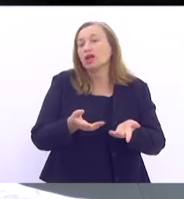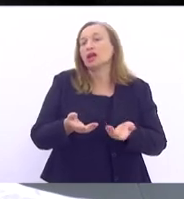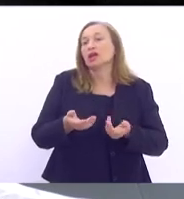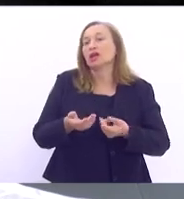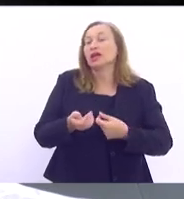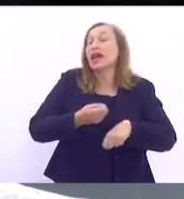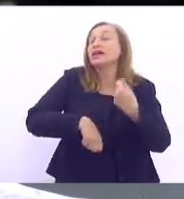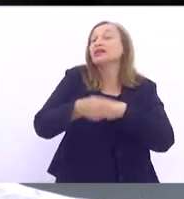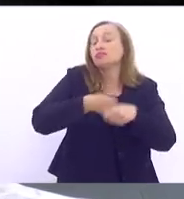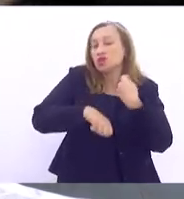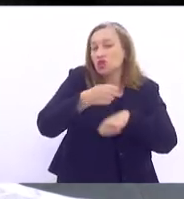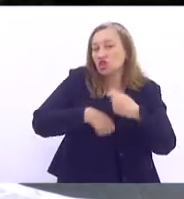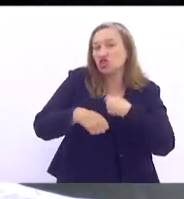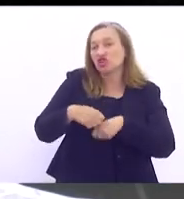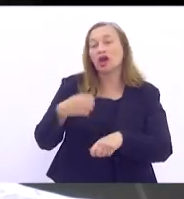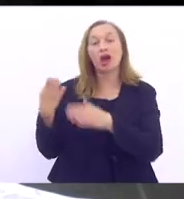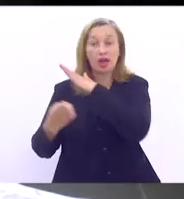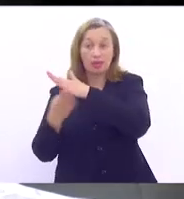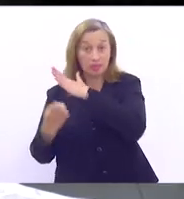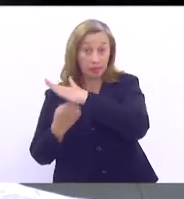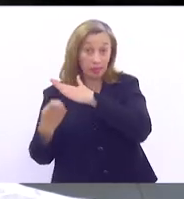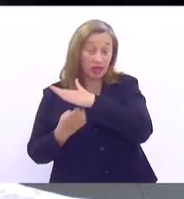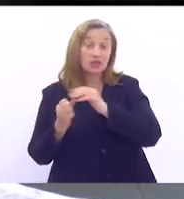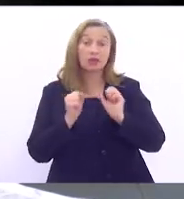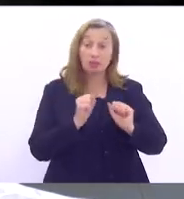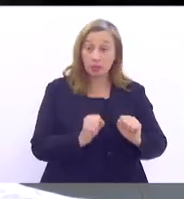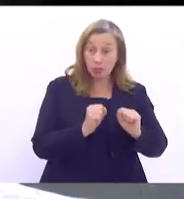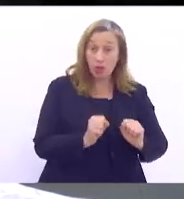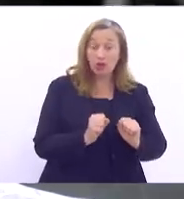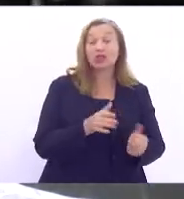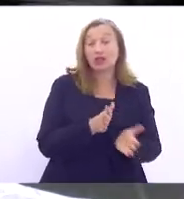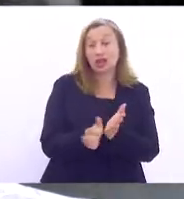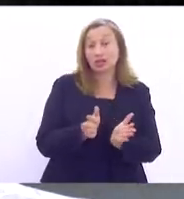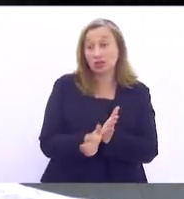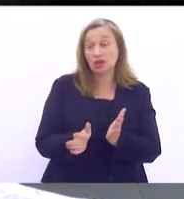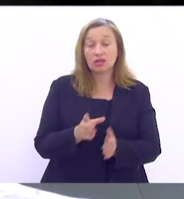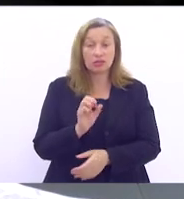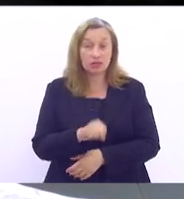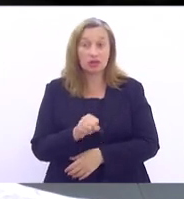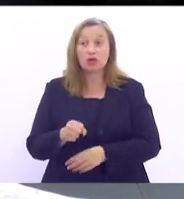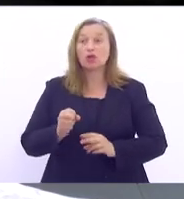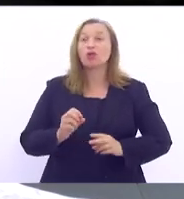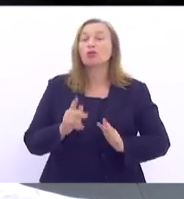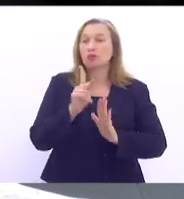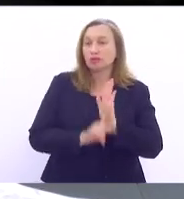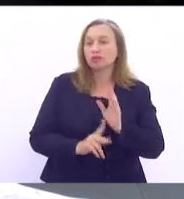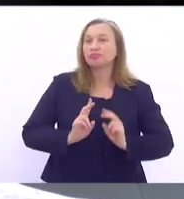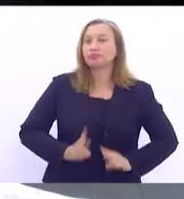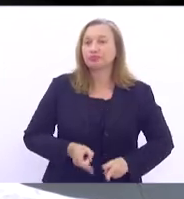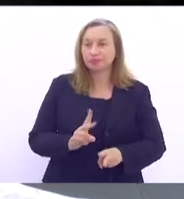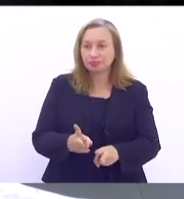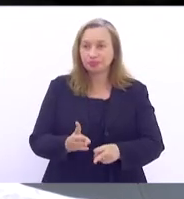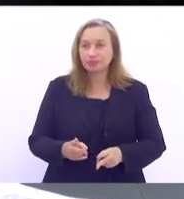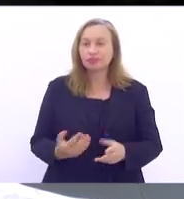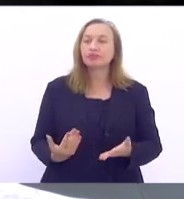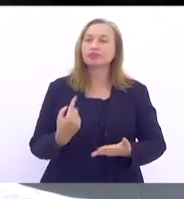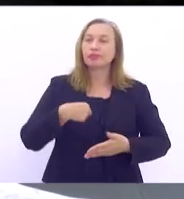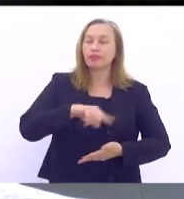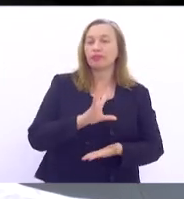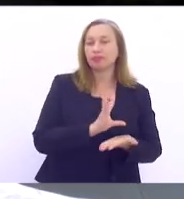inconstitucionalidade no meu entendimento. Acho que o projeto pode prosseguir com muita tranquilidade. Está mais oportuno ainda para ir à